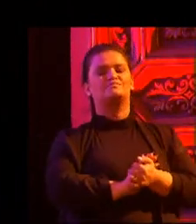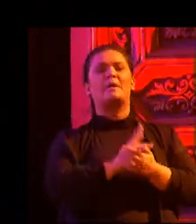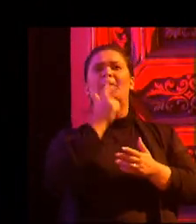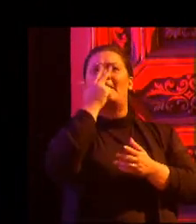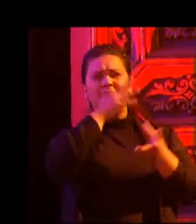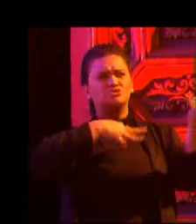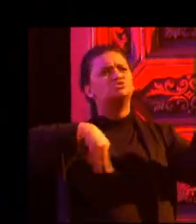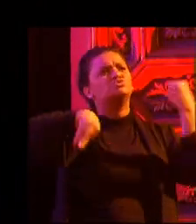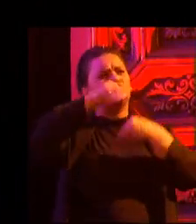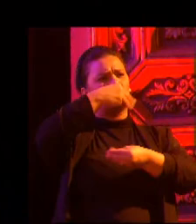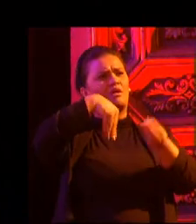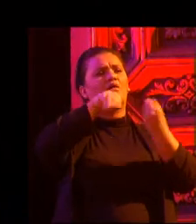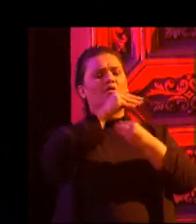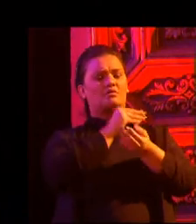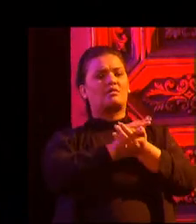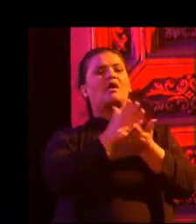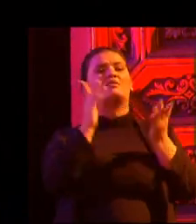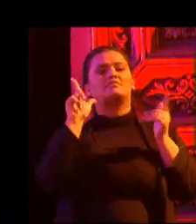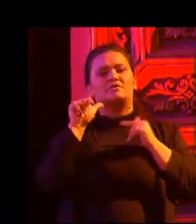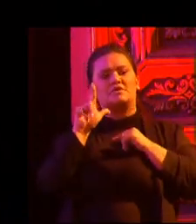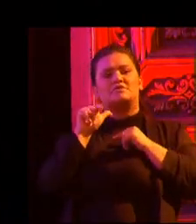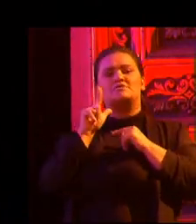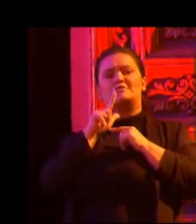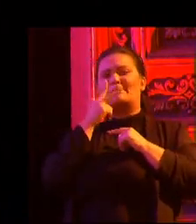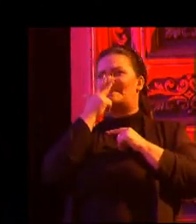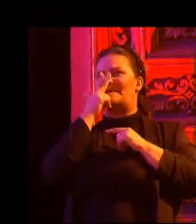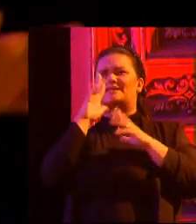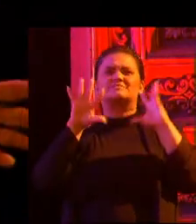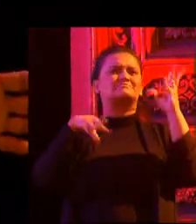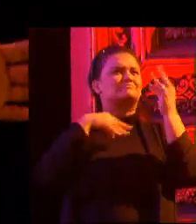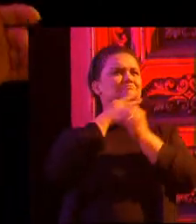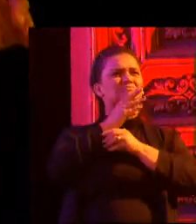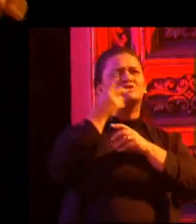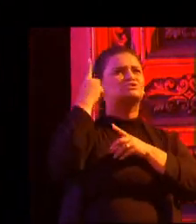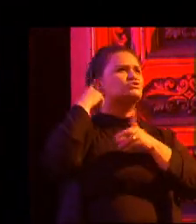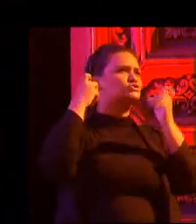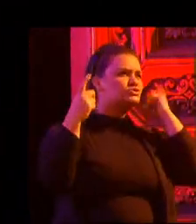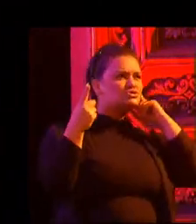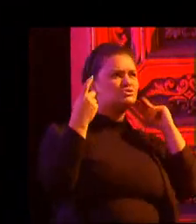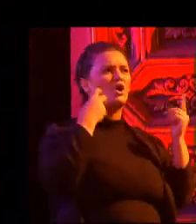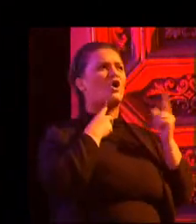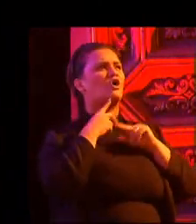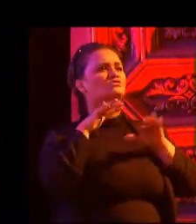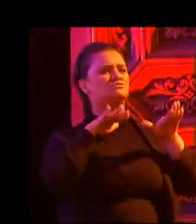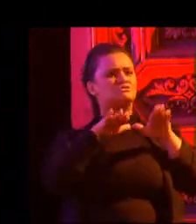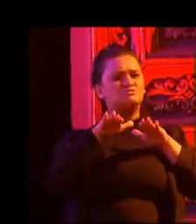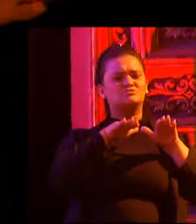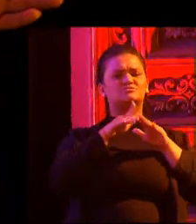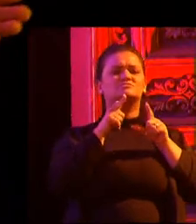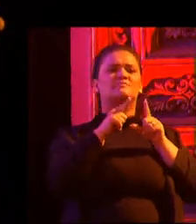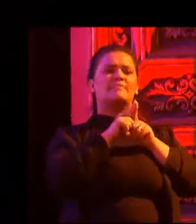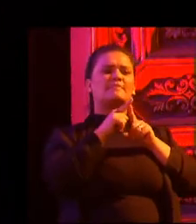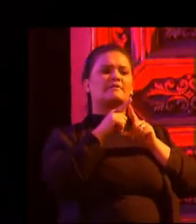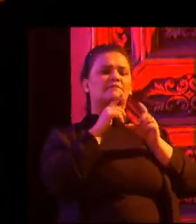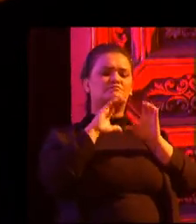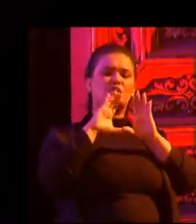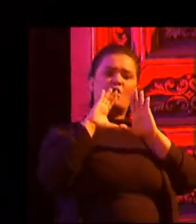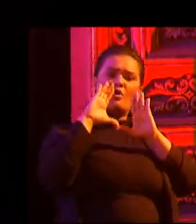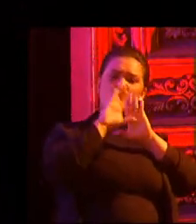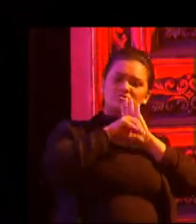mistura, né? É uma profusão de ritmo, de sons, e por aí vai desconstruindo os conceitos,